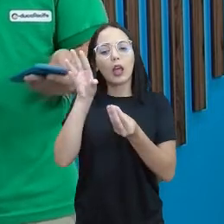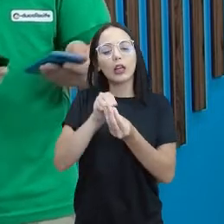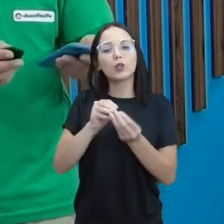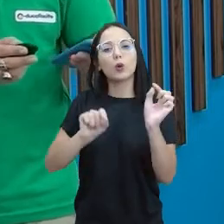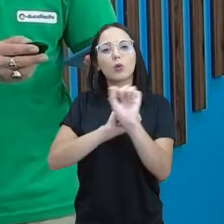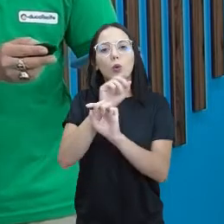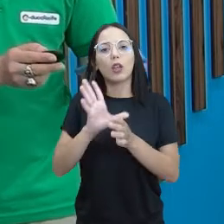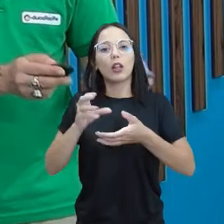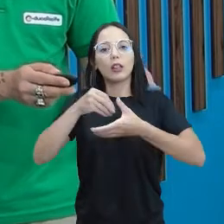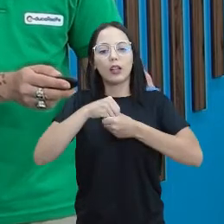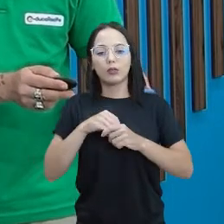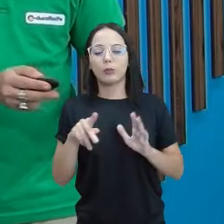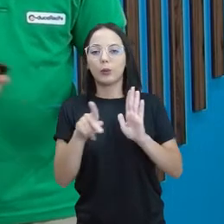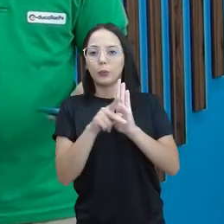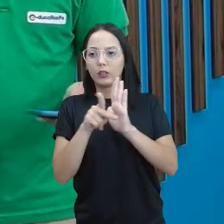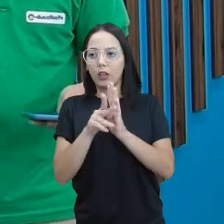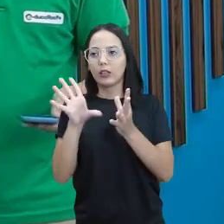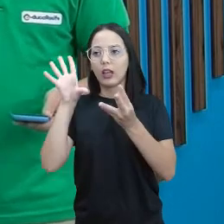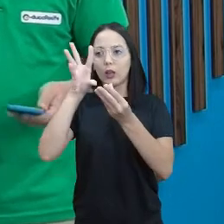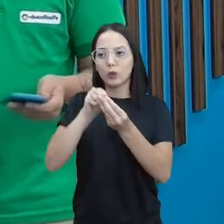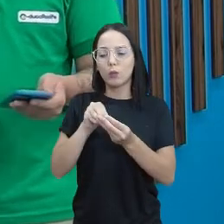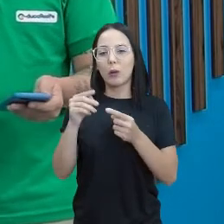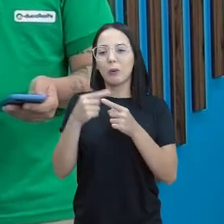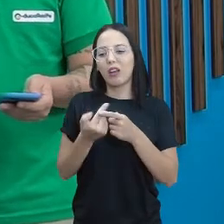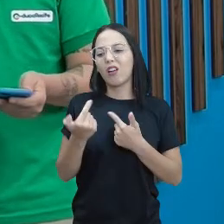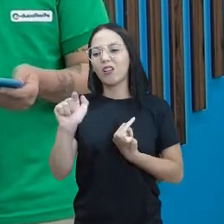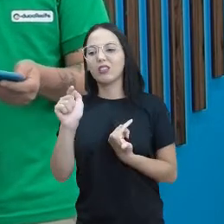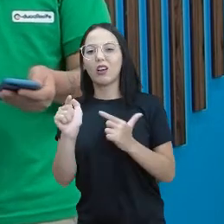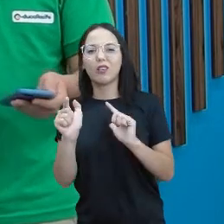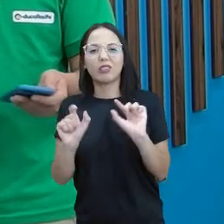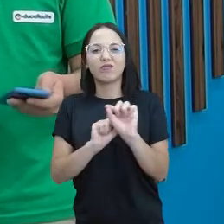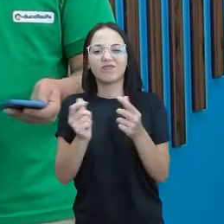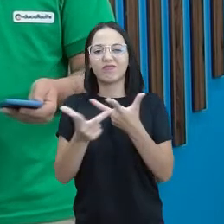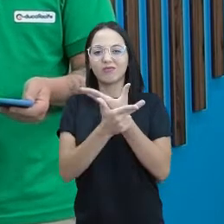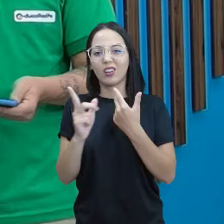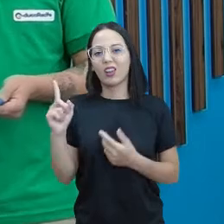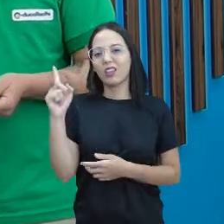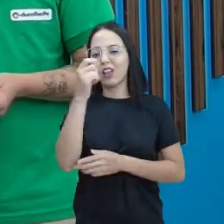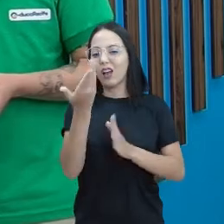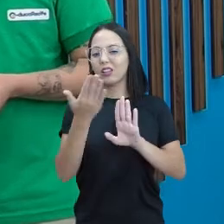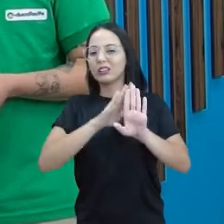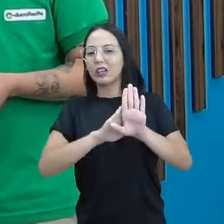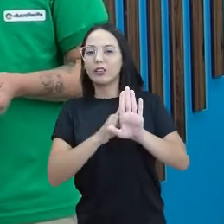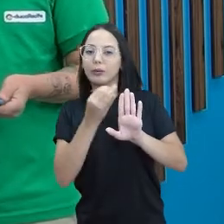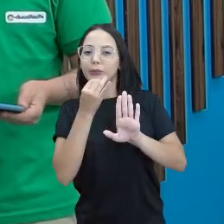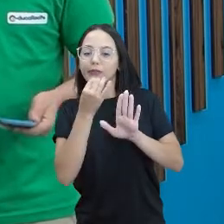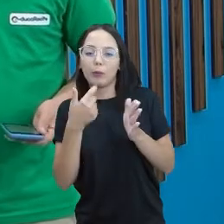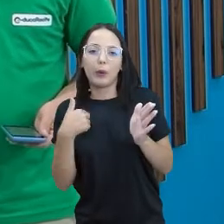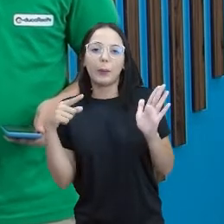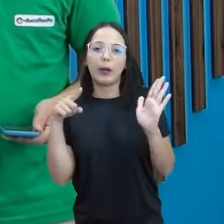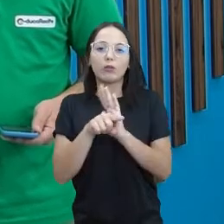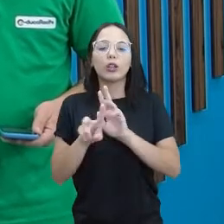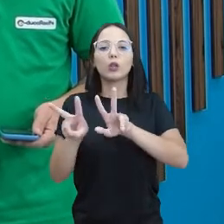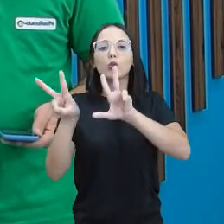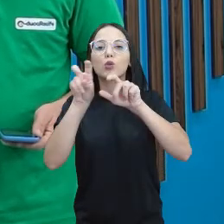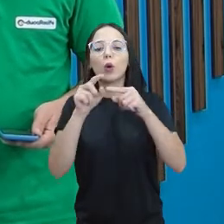está dito na propriedade, porque as outras acabam tendo coisas mais ocultas, como, por exemplo, eu perguntei daquele expoente b, que